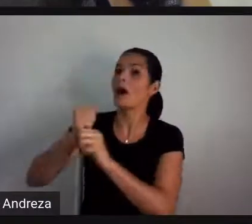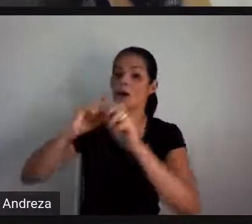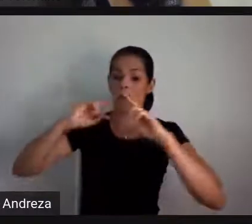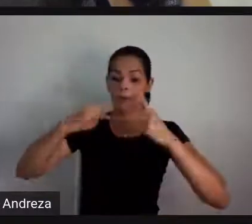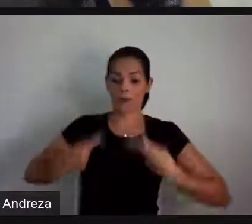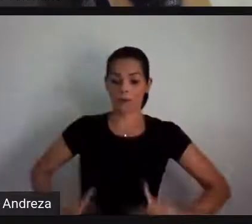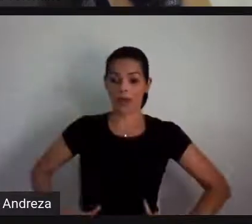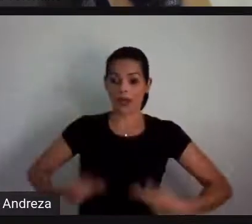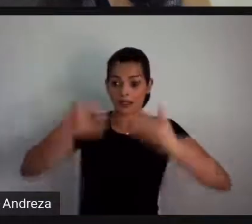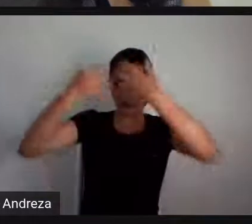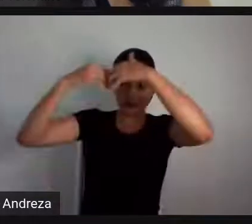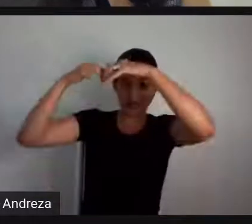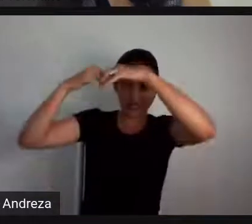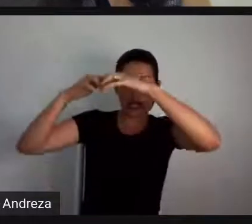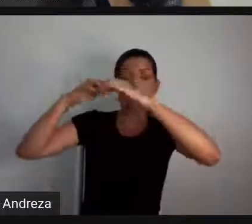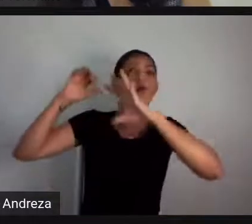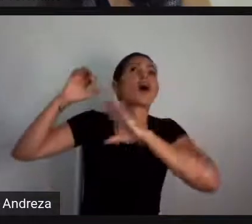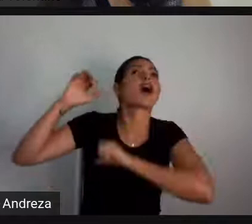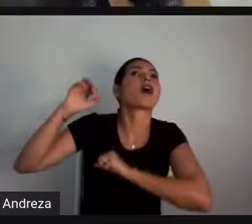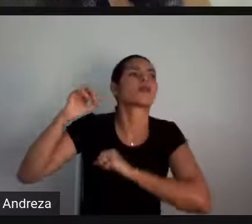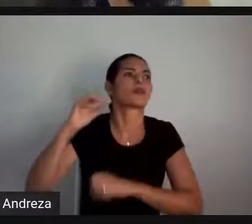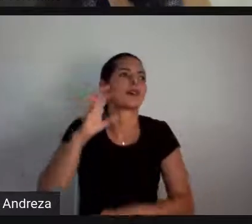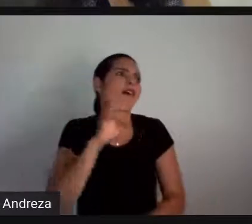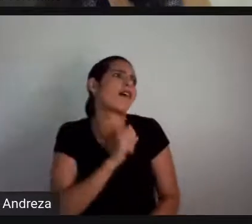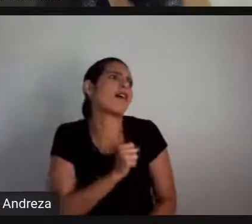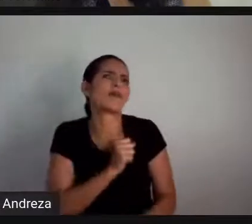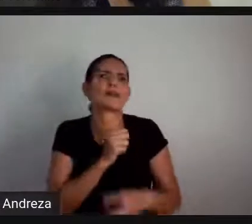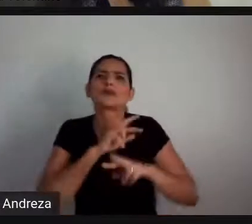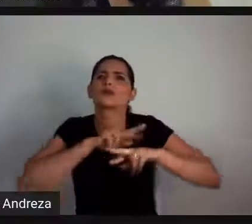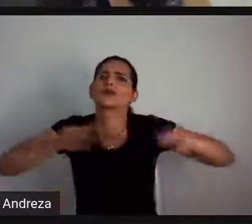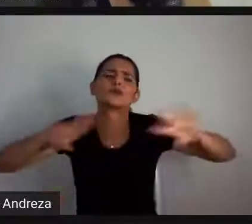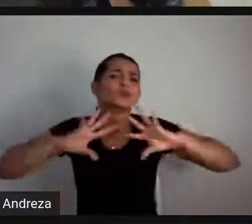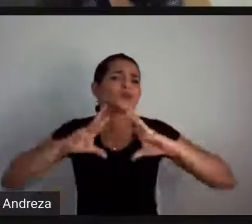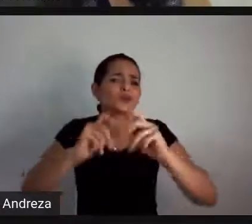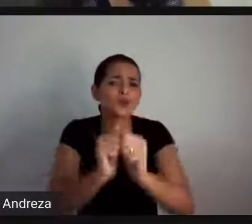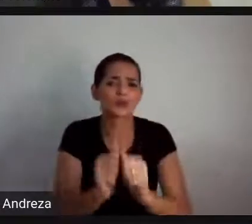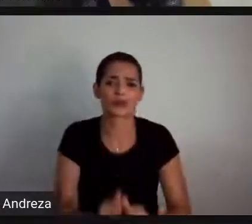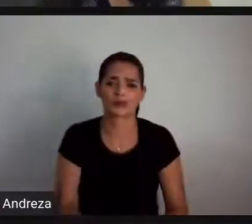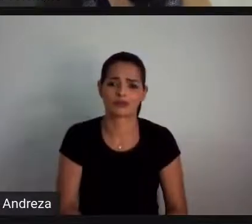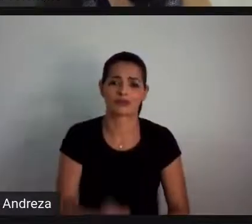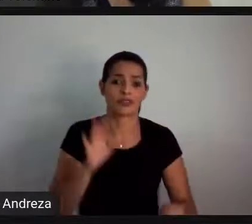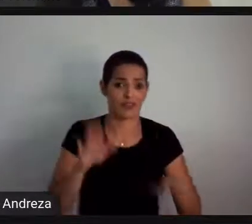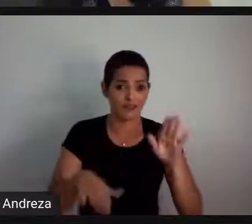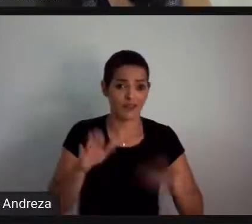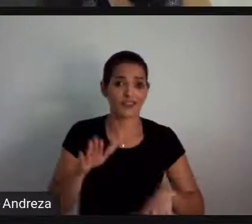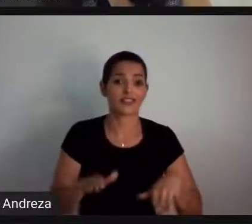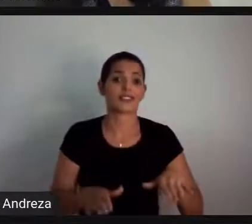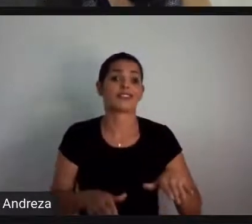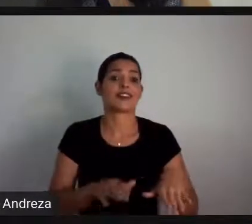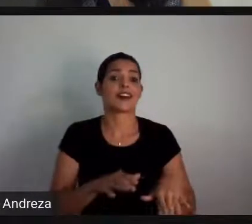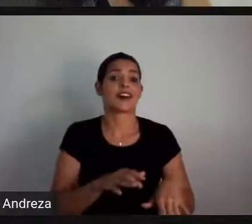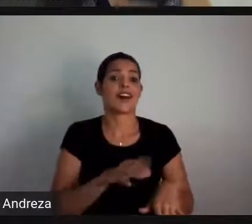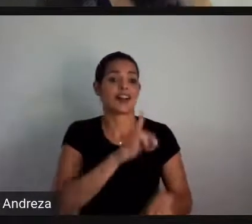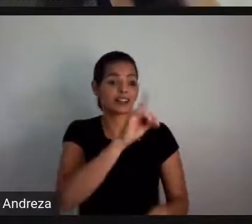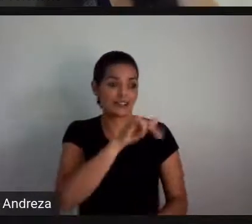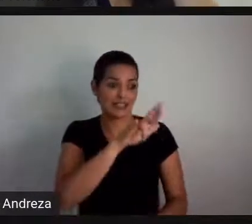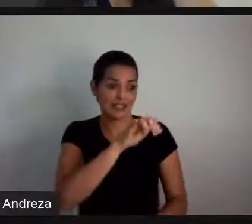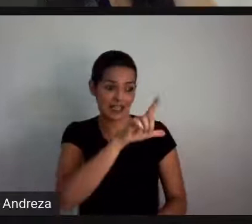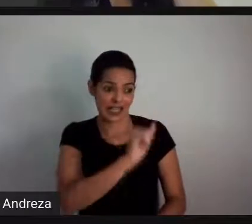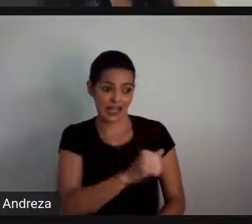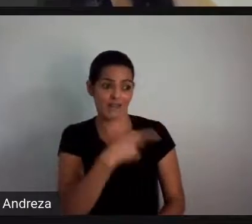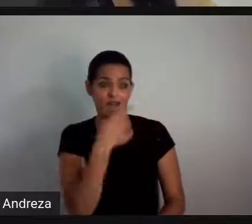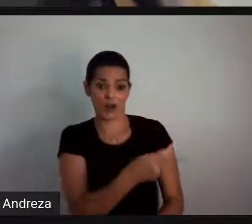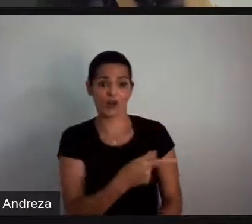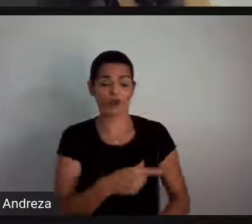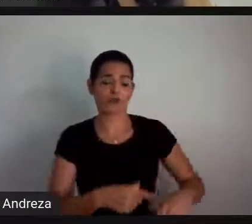cérebro gosta de tudo agora. Então, até a Daniela colocou aí, eu não tive esse aprendizado, né, na minha infância, de esperar para